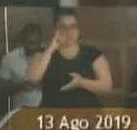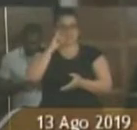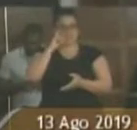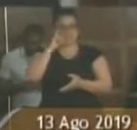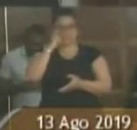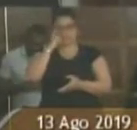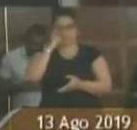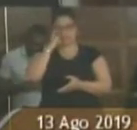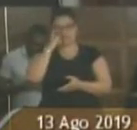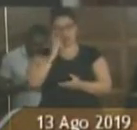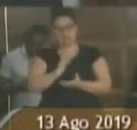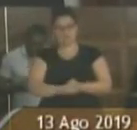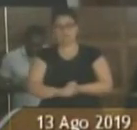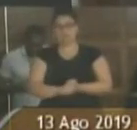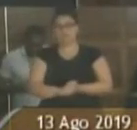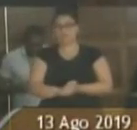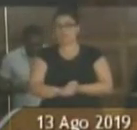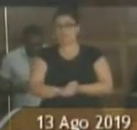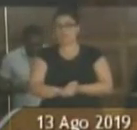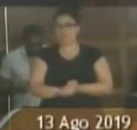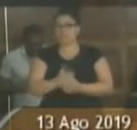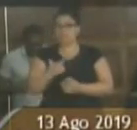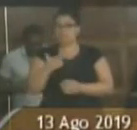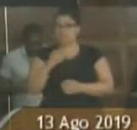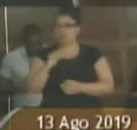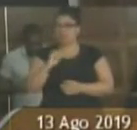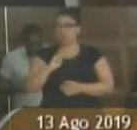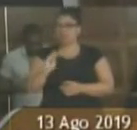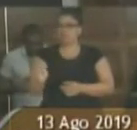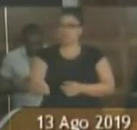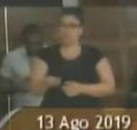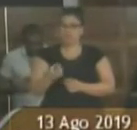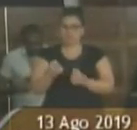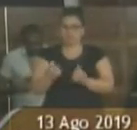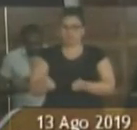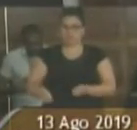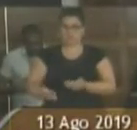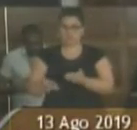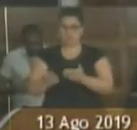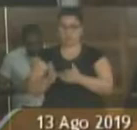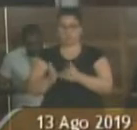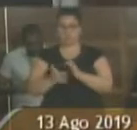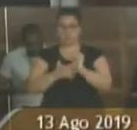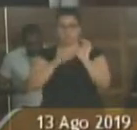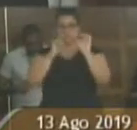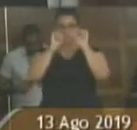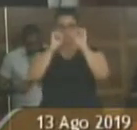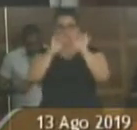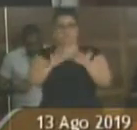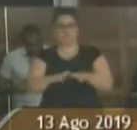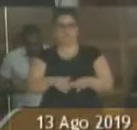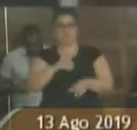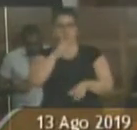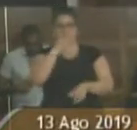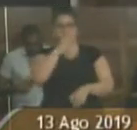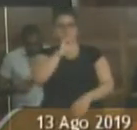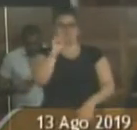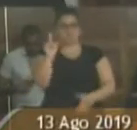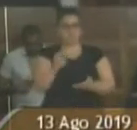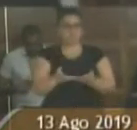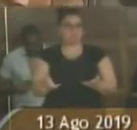onda e muro, né? Gastou 20 milhões na secretaria. Jesus abençoe a todos e tenha um bom dia a todos